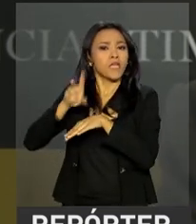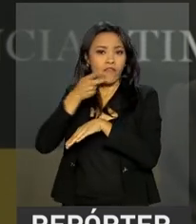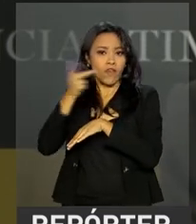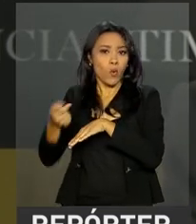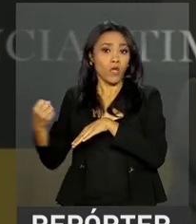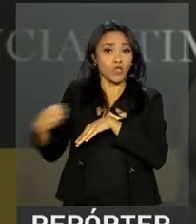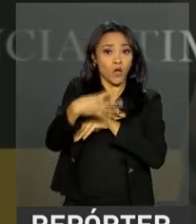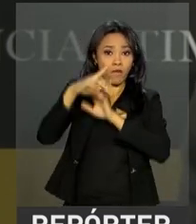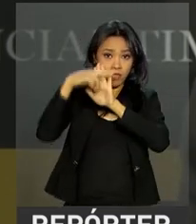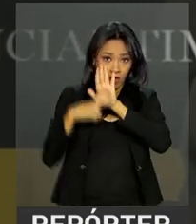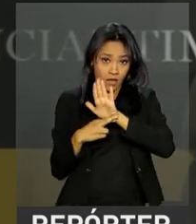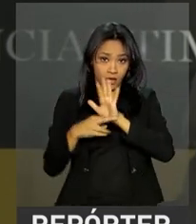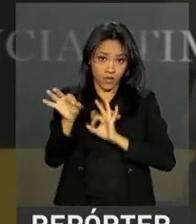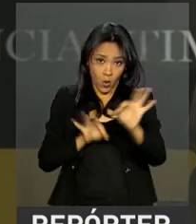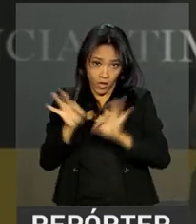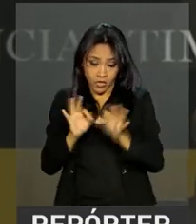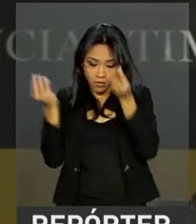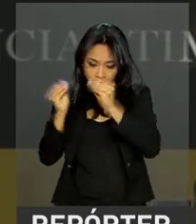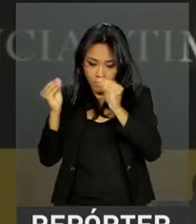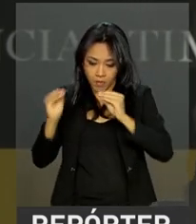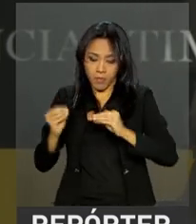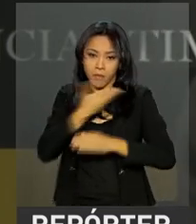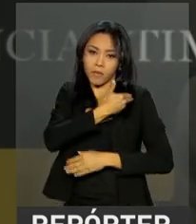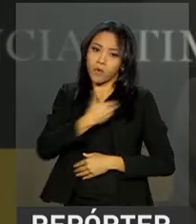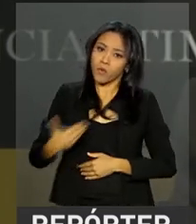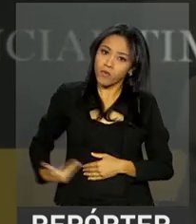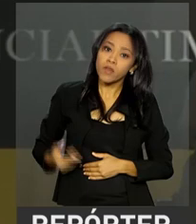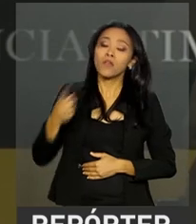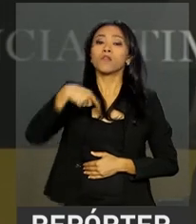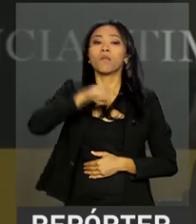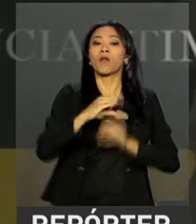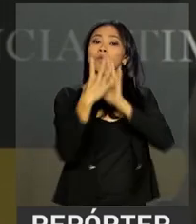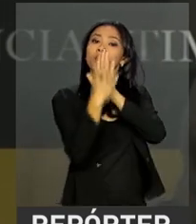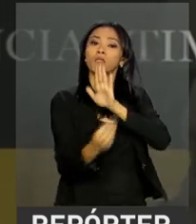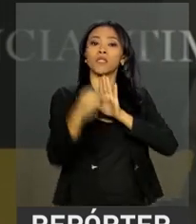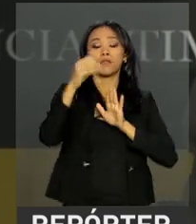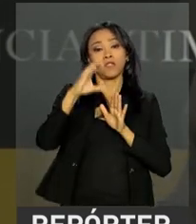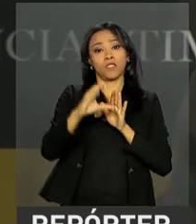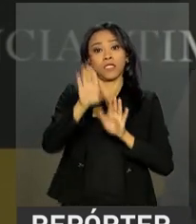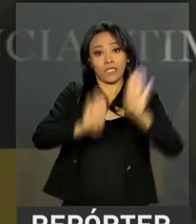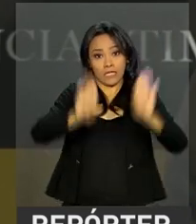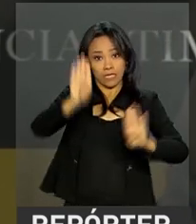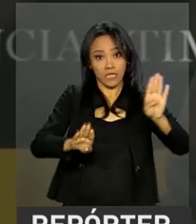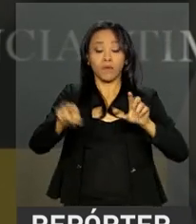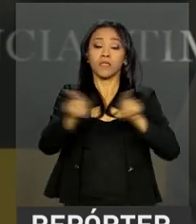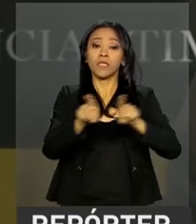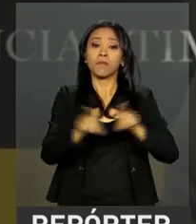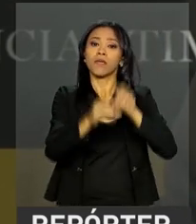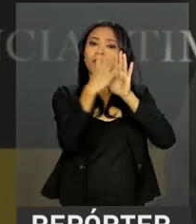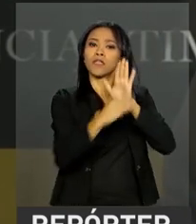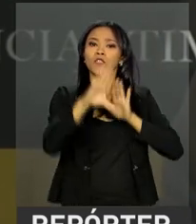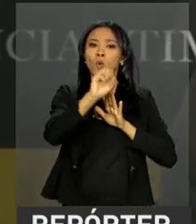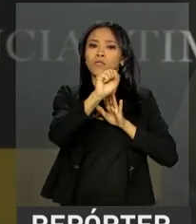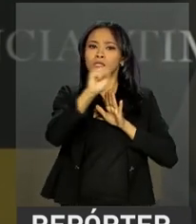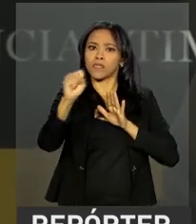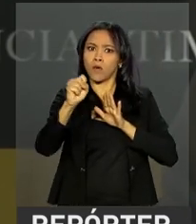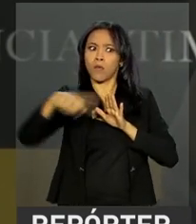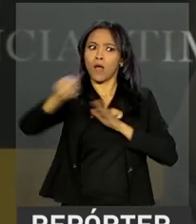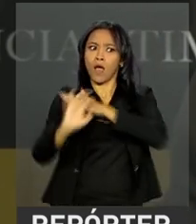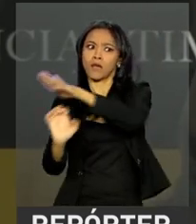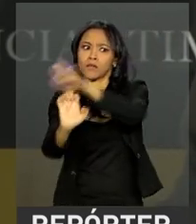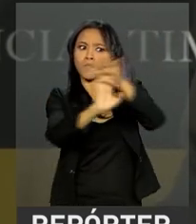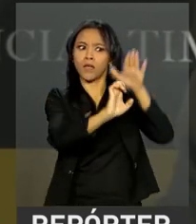regras estabelecidas pelo governo para licitações e concessões criaram um ambiente de concorrência mais atrativo para os